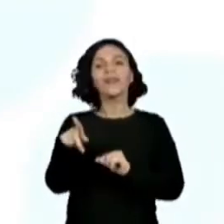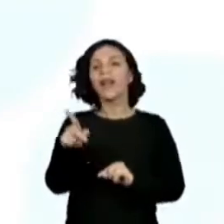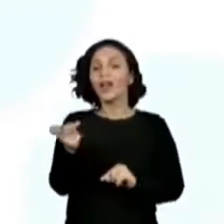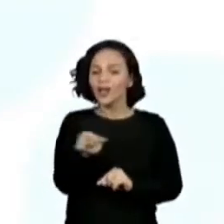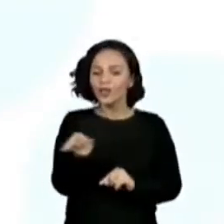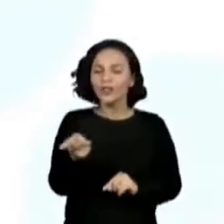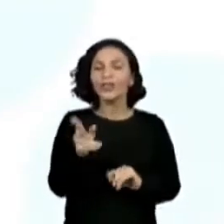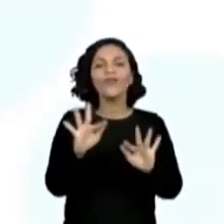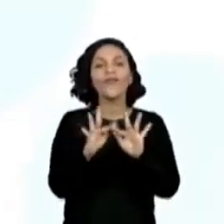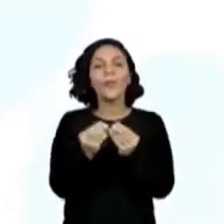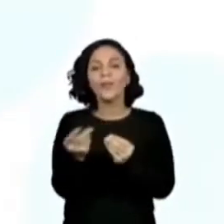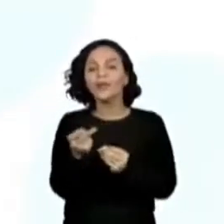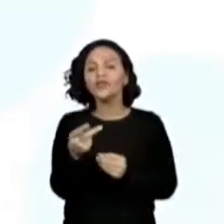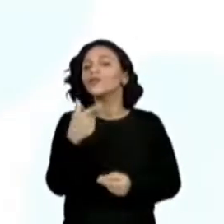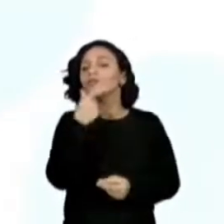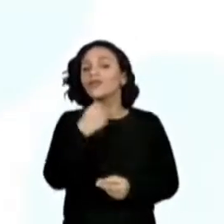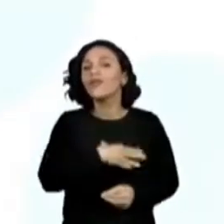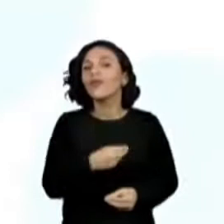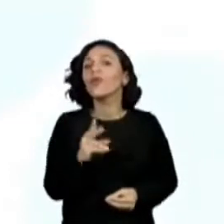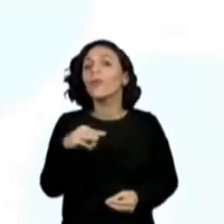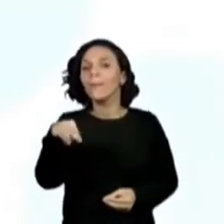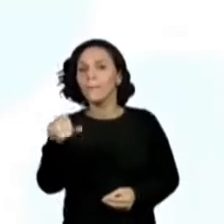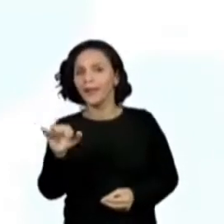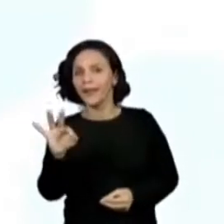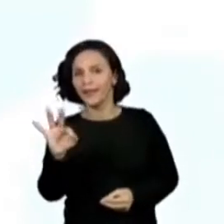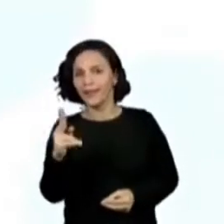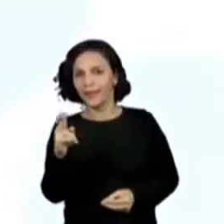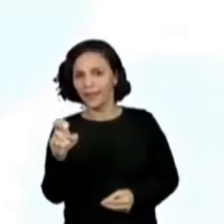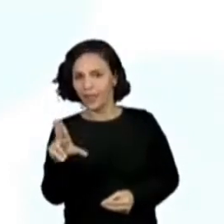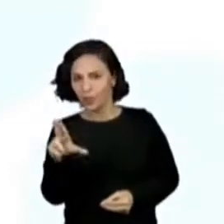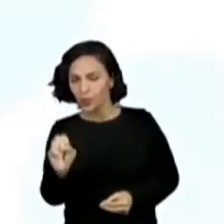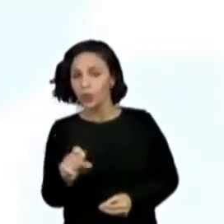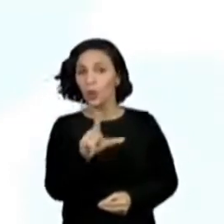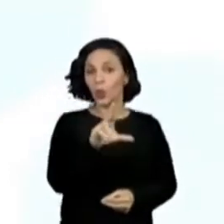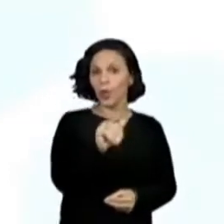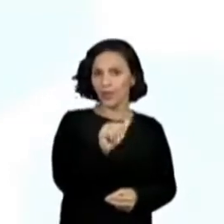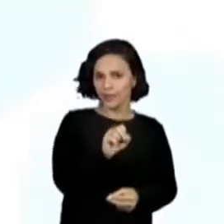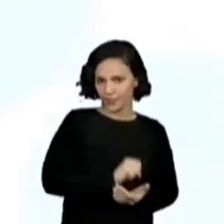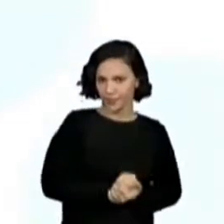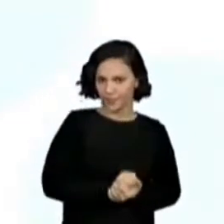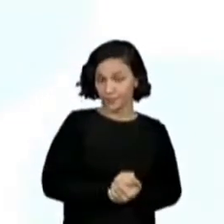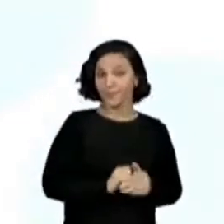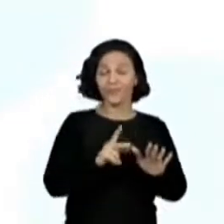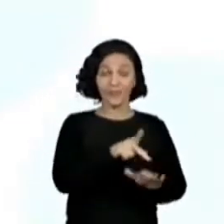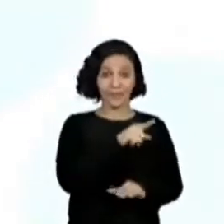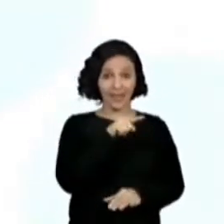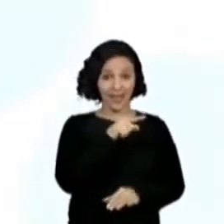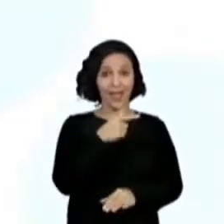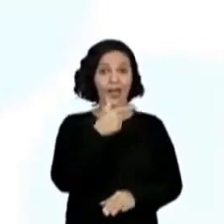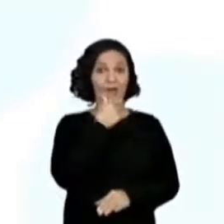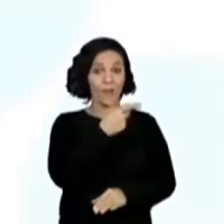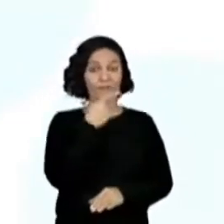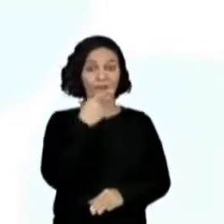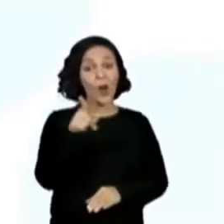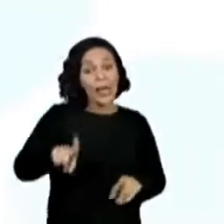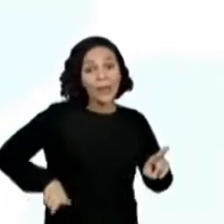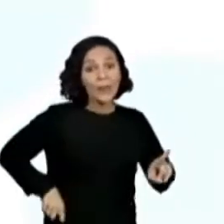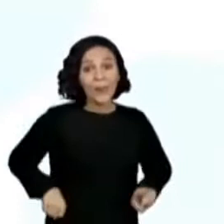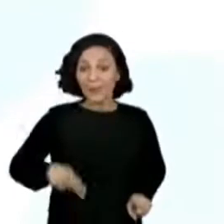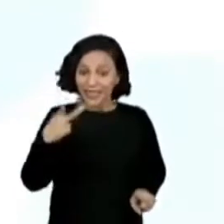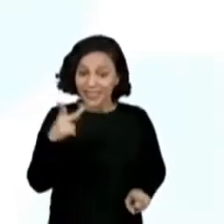do Lucas, da família que a gente vem trabalhando a semana inteira. Adriano comentou que o aniversário de seu primo,